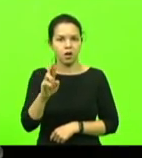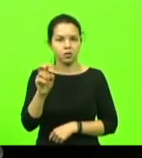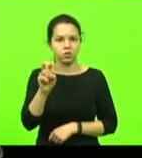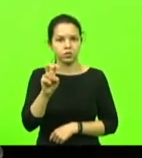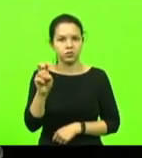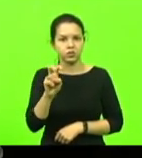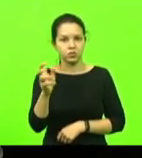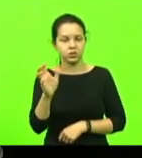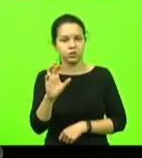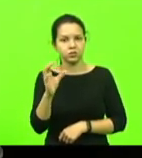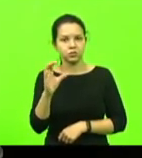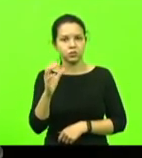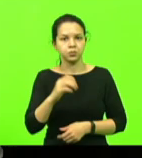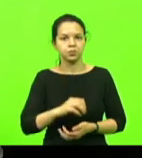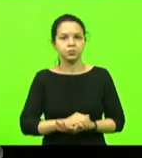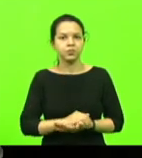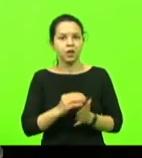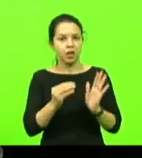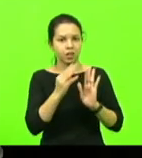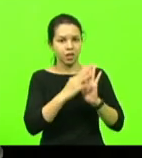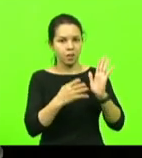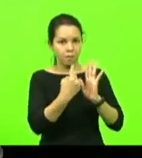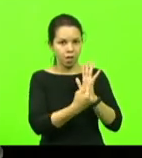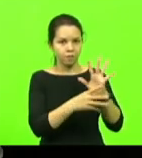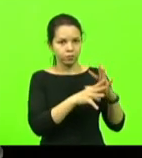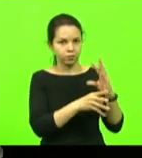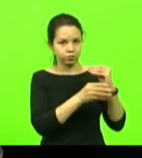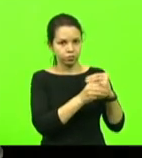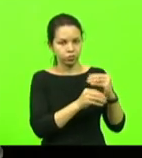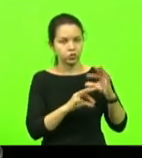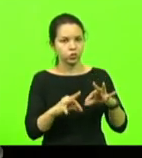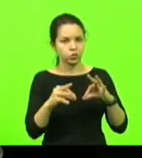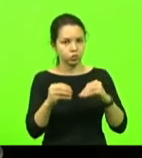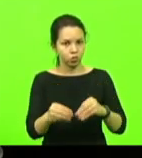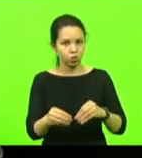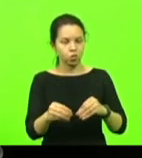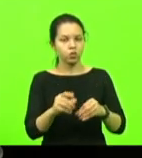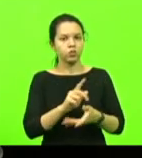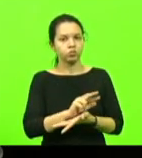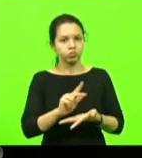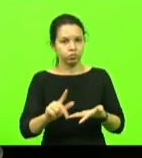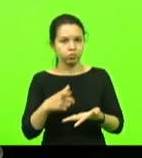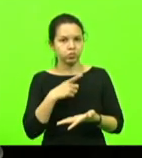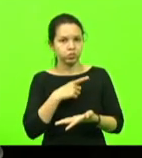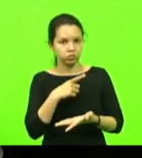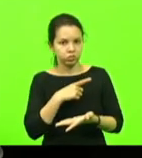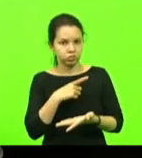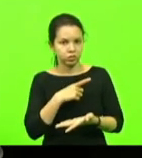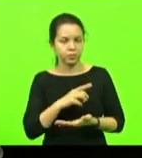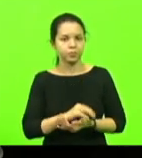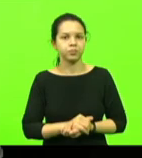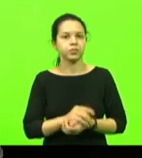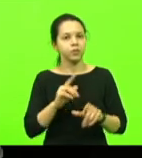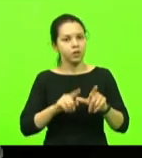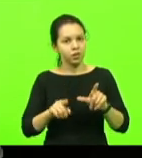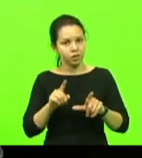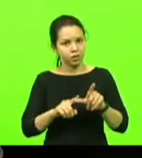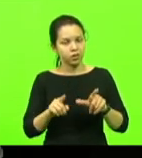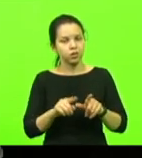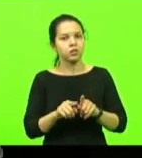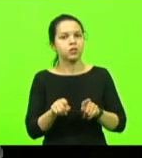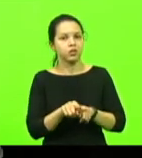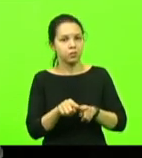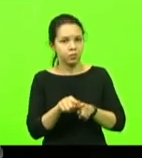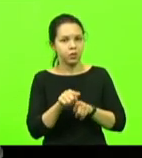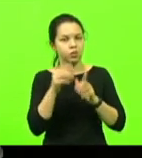R$ 9.951,55. Essa tabela está anexa com todas as suas variantes conforme as letras e o nível de